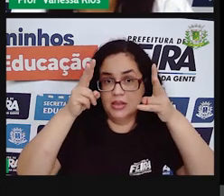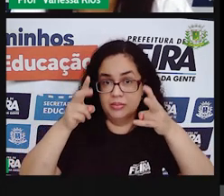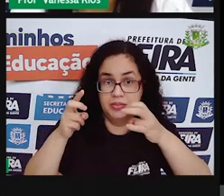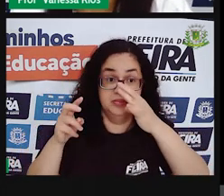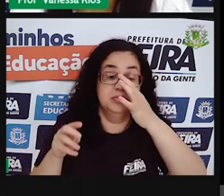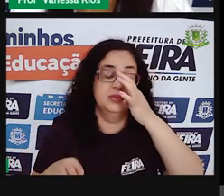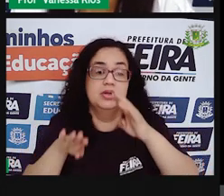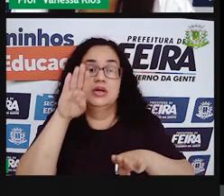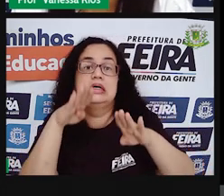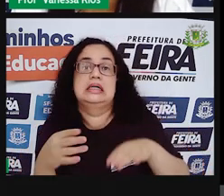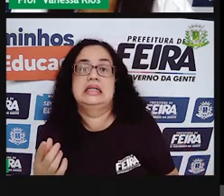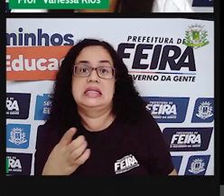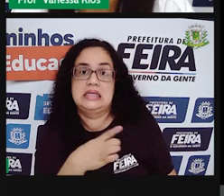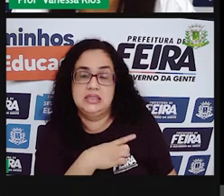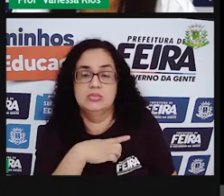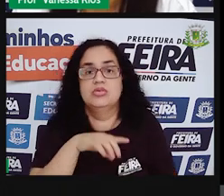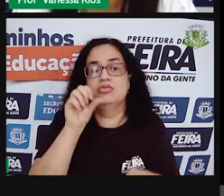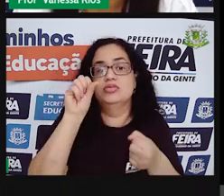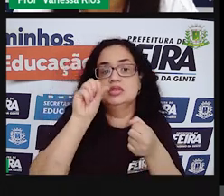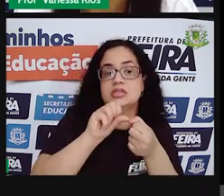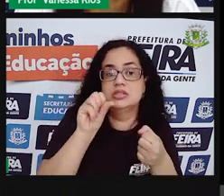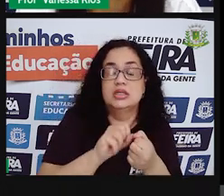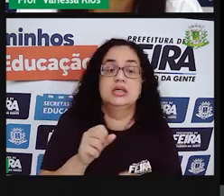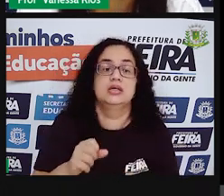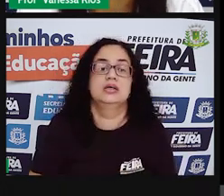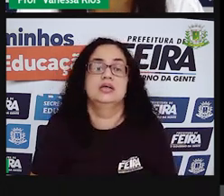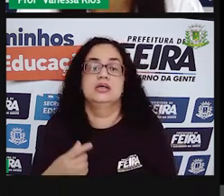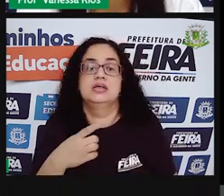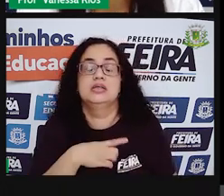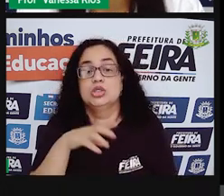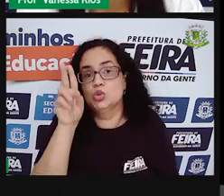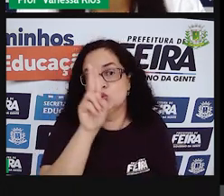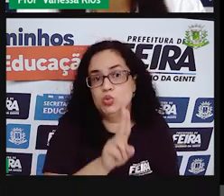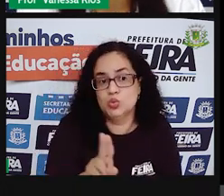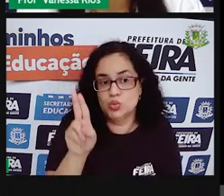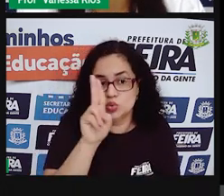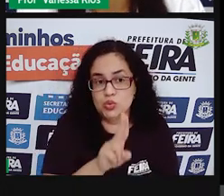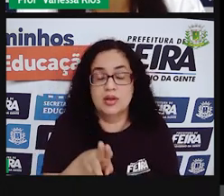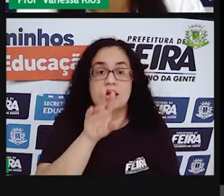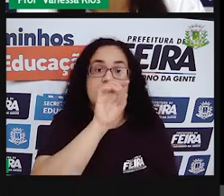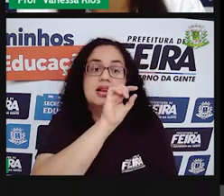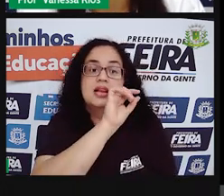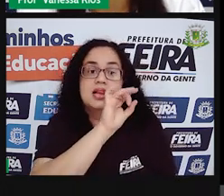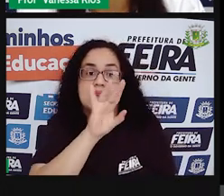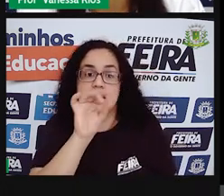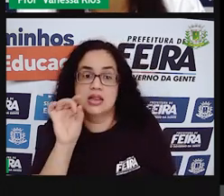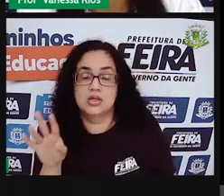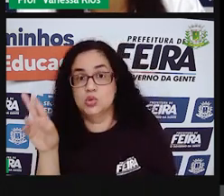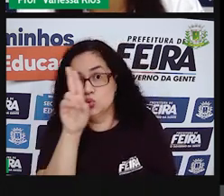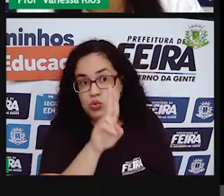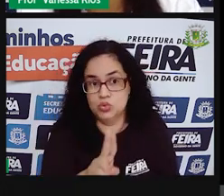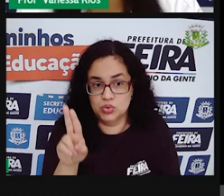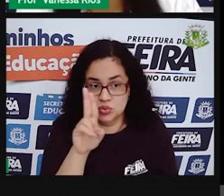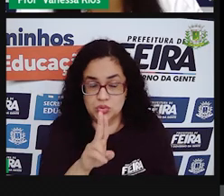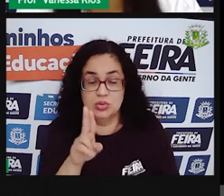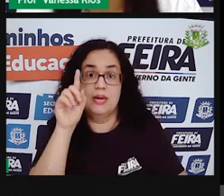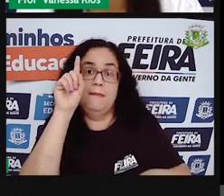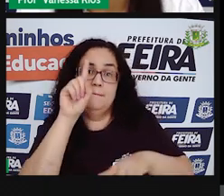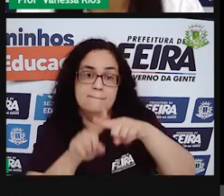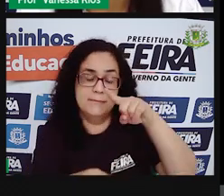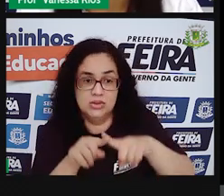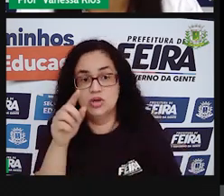dependendo do que eu vou fazer, do que eu vou construir, da utilidade que aquele objeto, aquele material vai